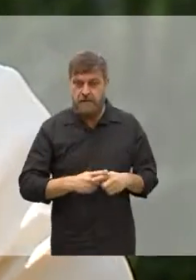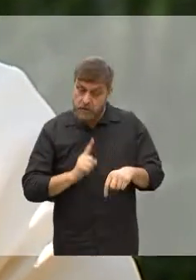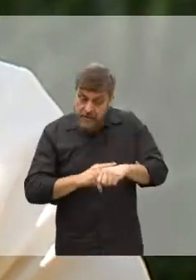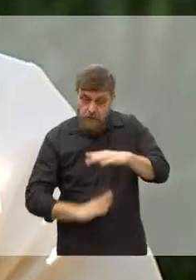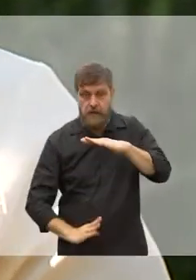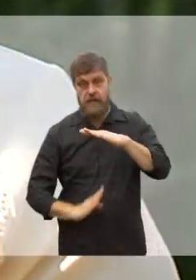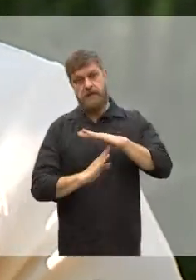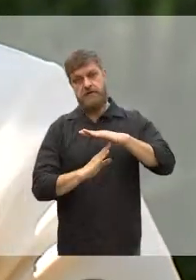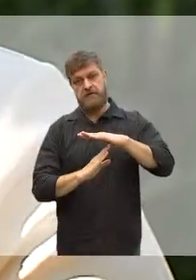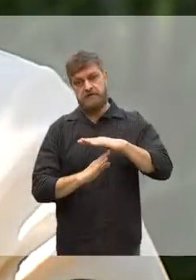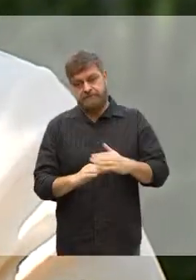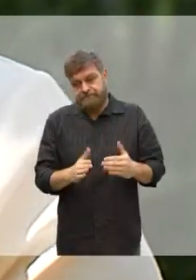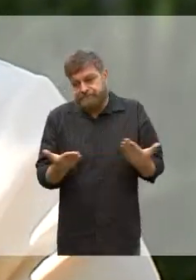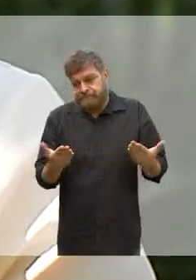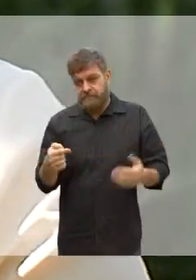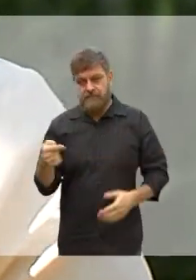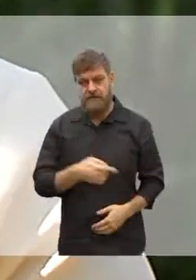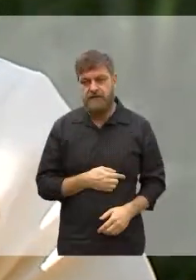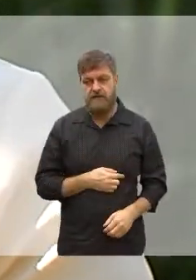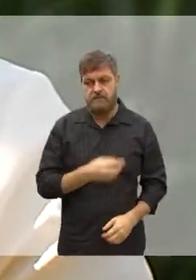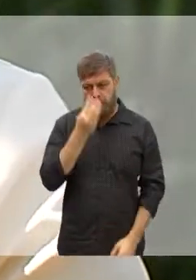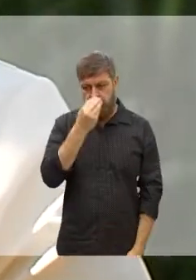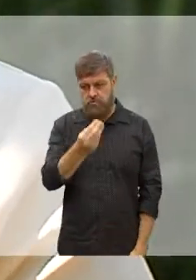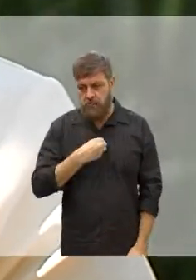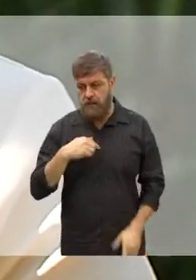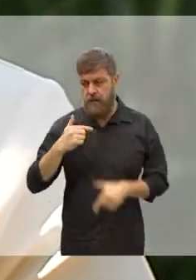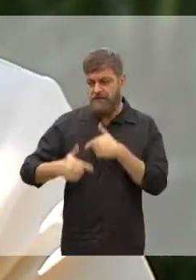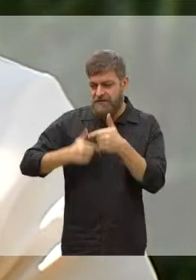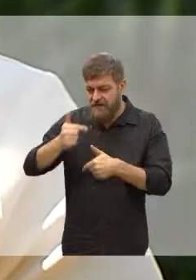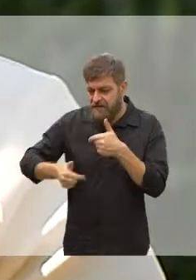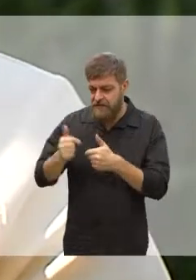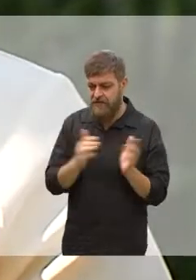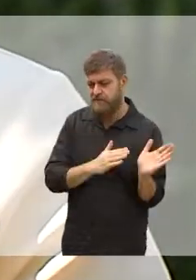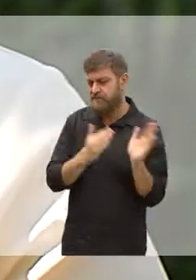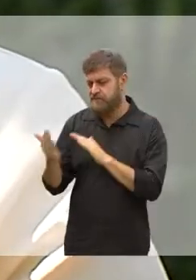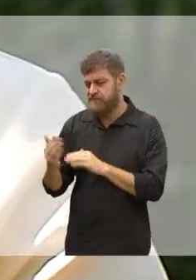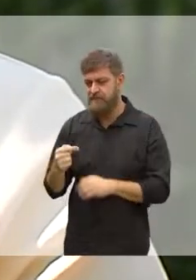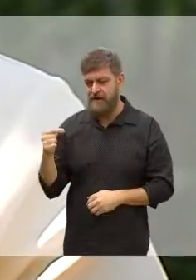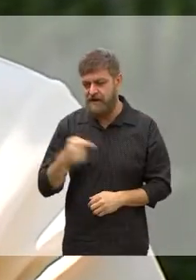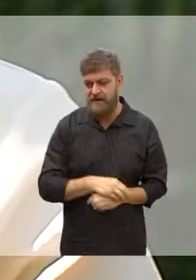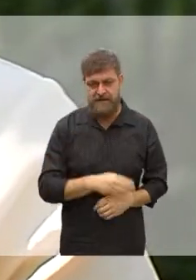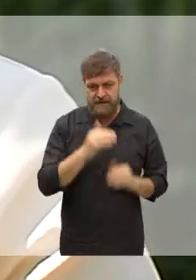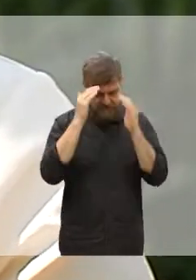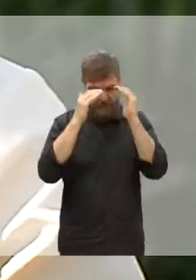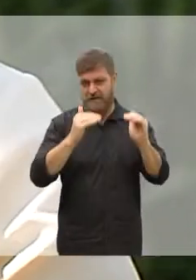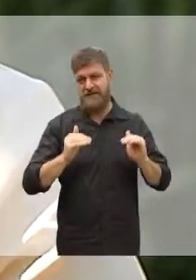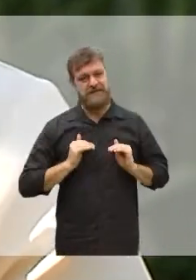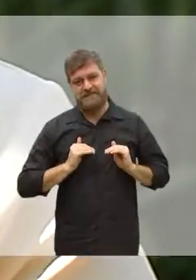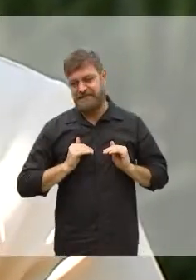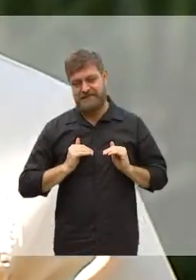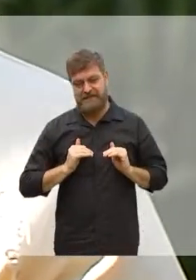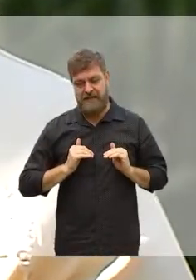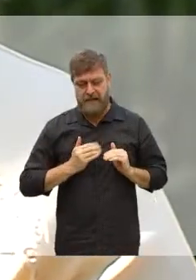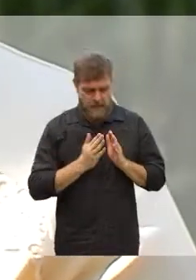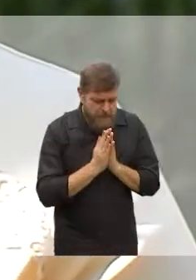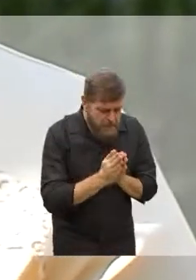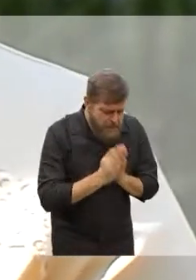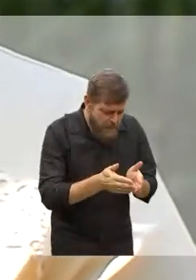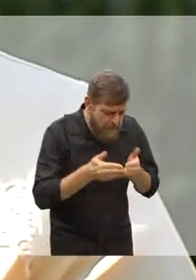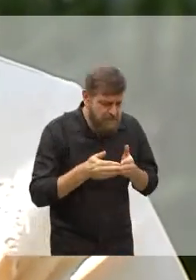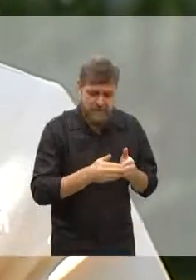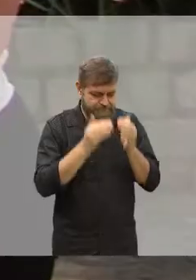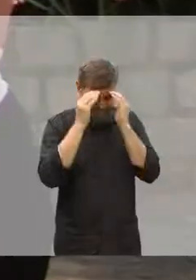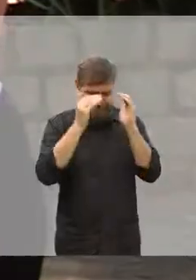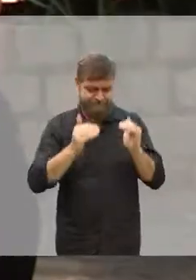o tempo que ele fica, mas às vezes ele passa. Como eu trabalho o dia todo, então ele não respeita 100% do que eu peço para ele,